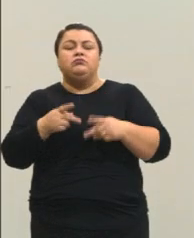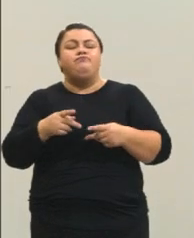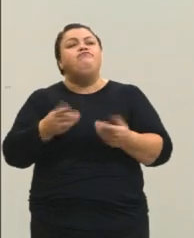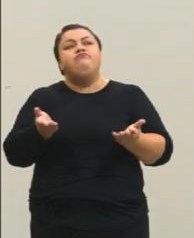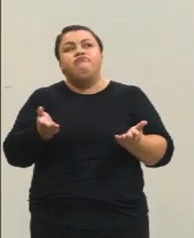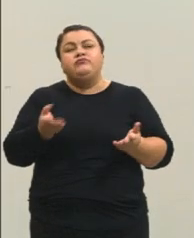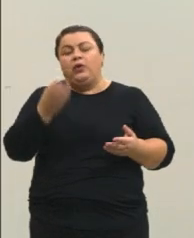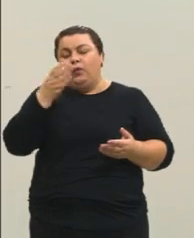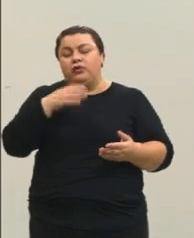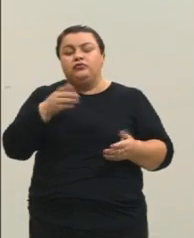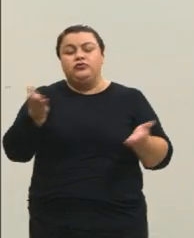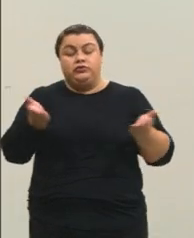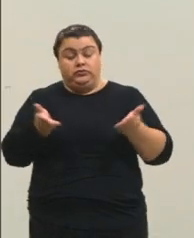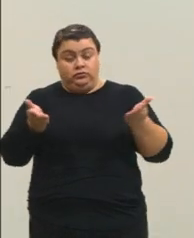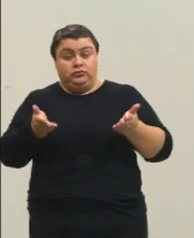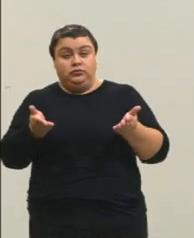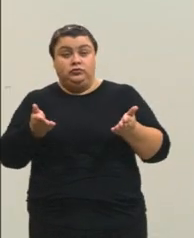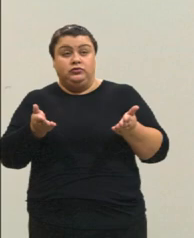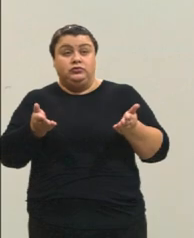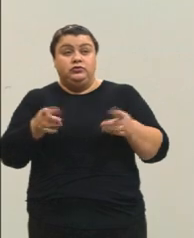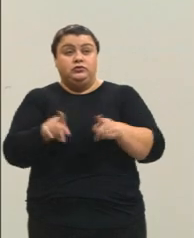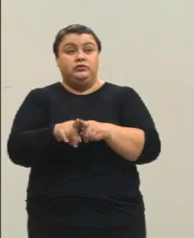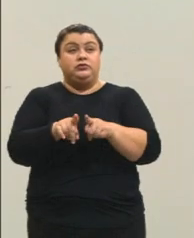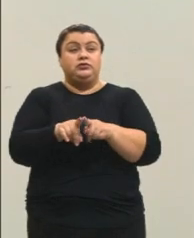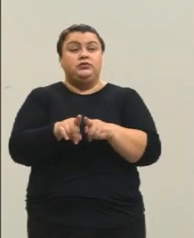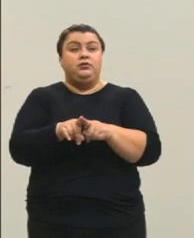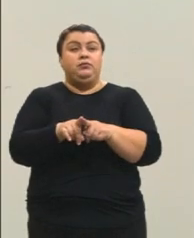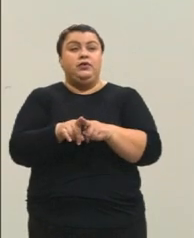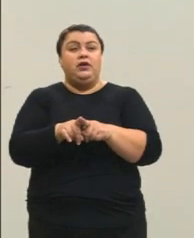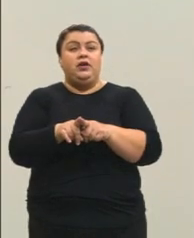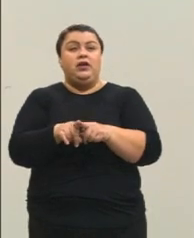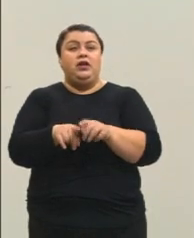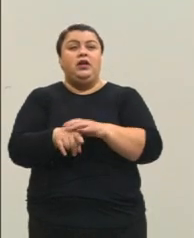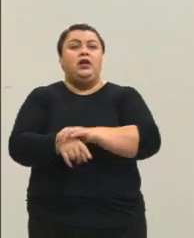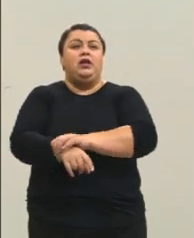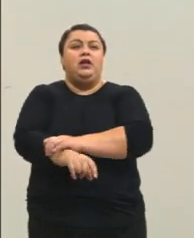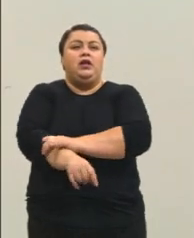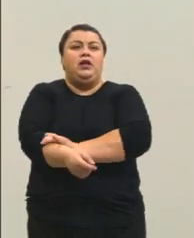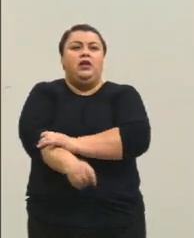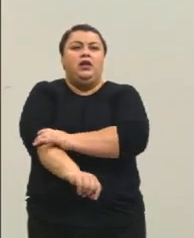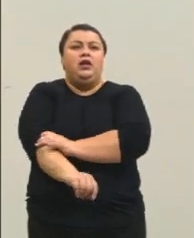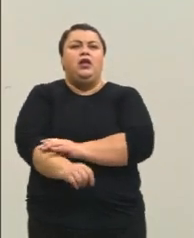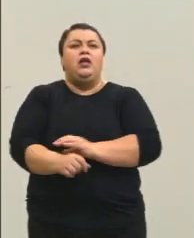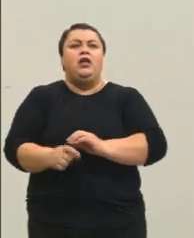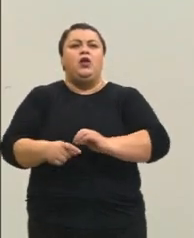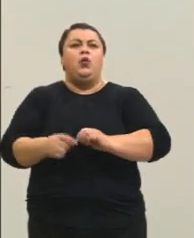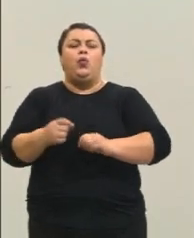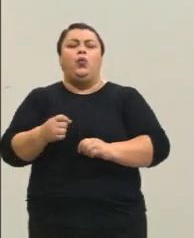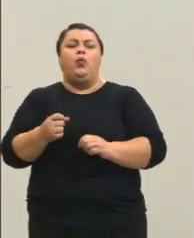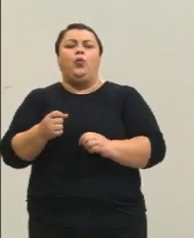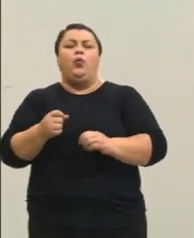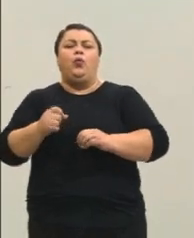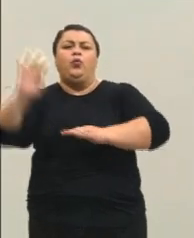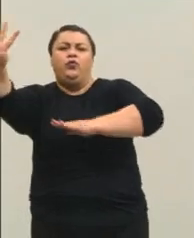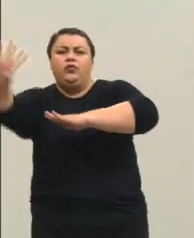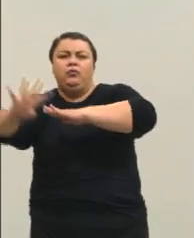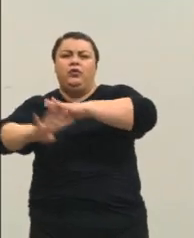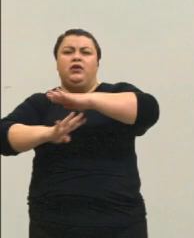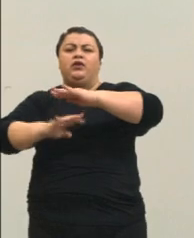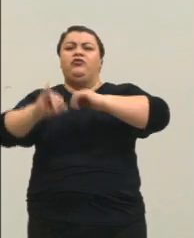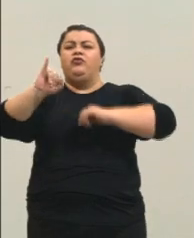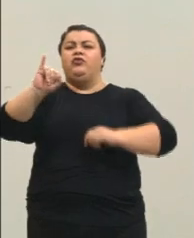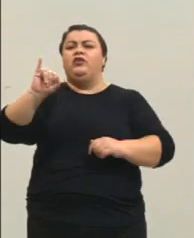a gente pode ressaltar o fluxo de imigrantes haitianos que a gente tem recebido no Brasil né E